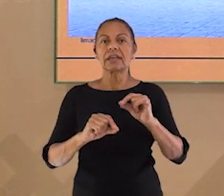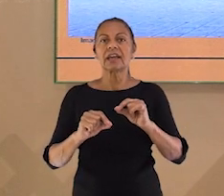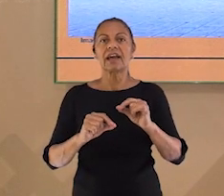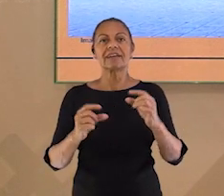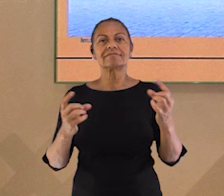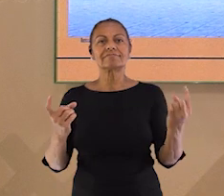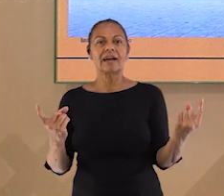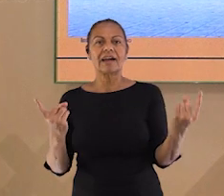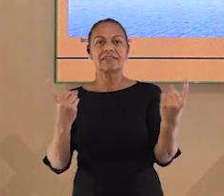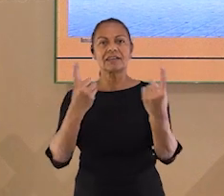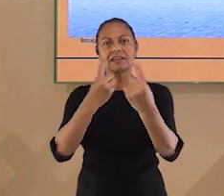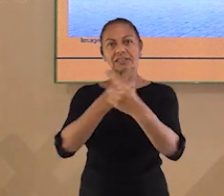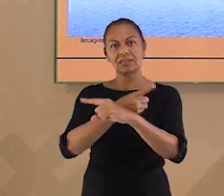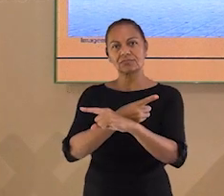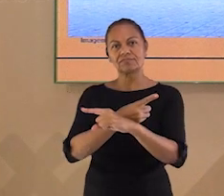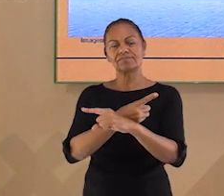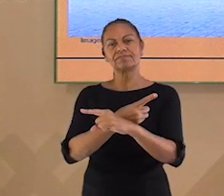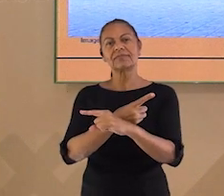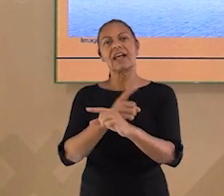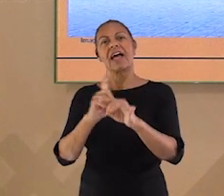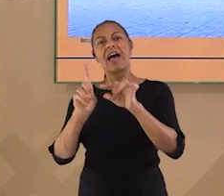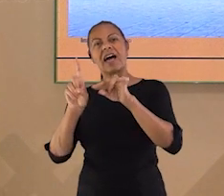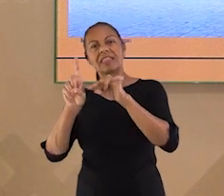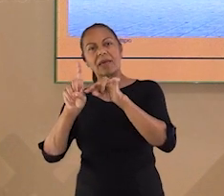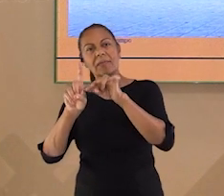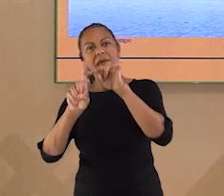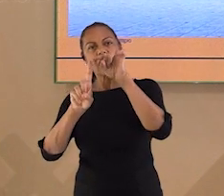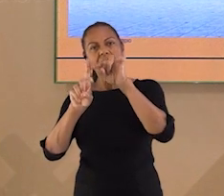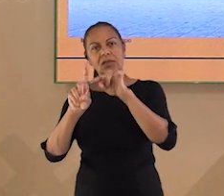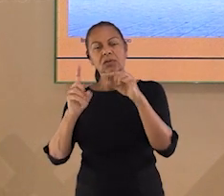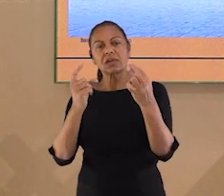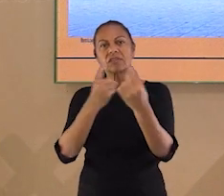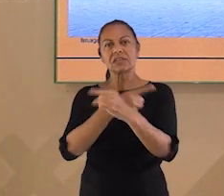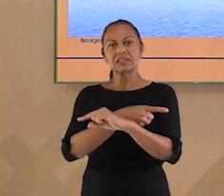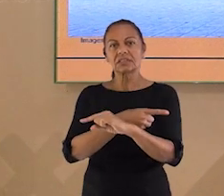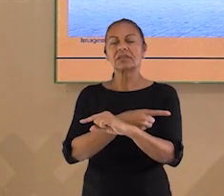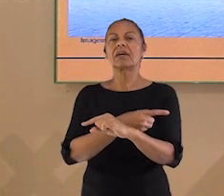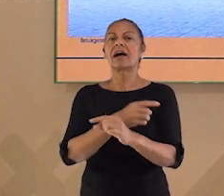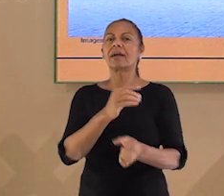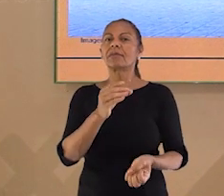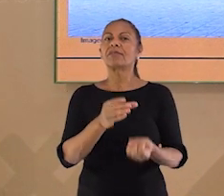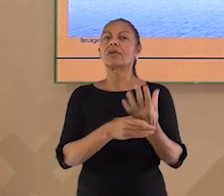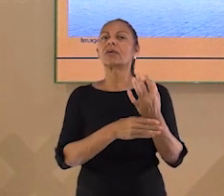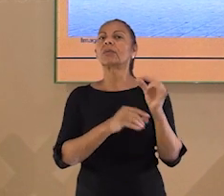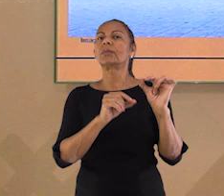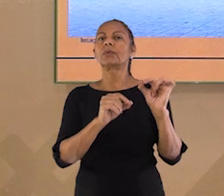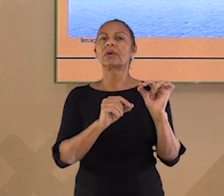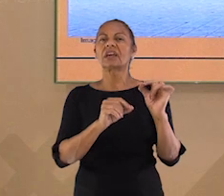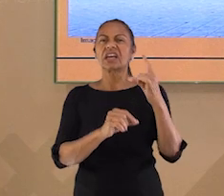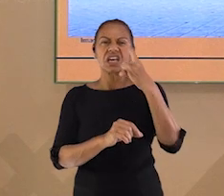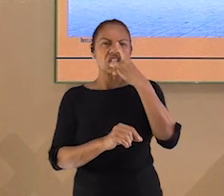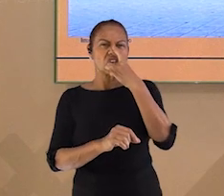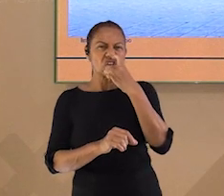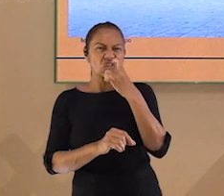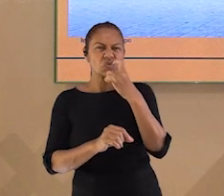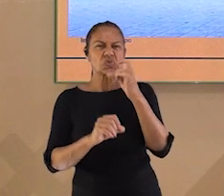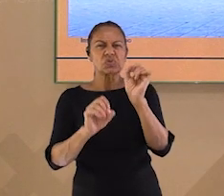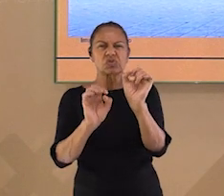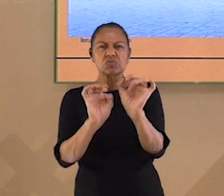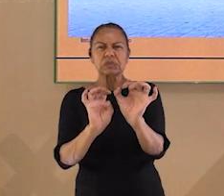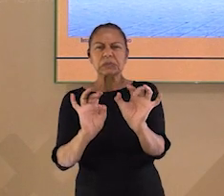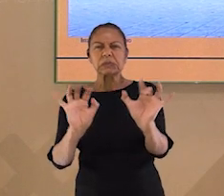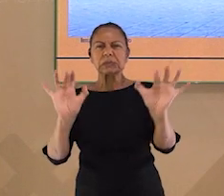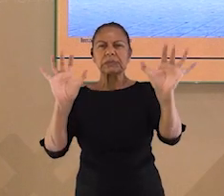Esse movimento faz com que haja a inversão das temperaturas, provocando assim a retenção da